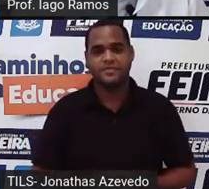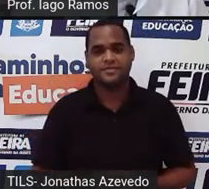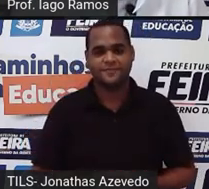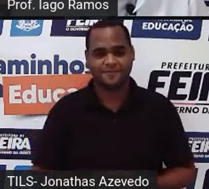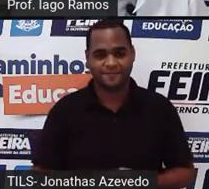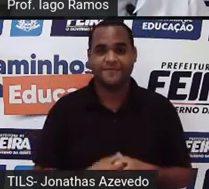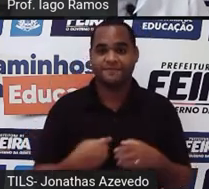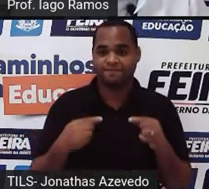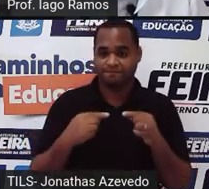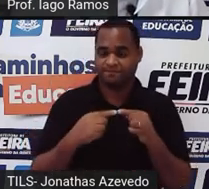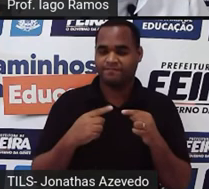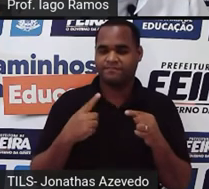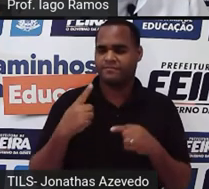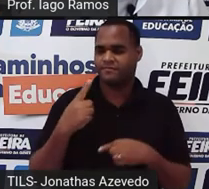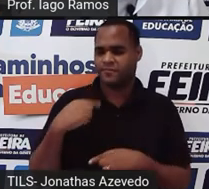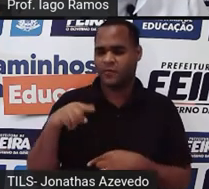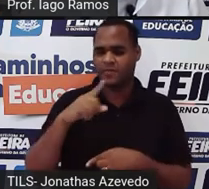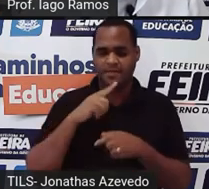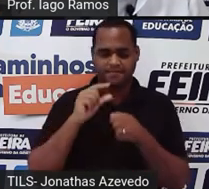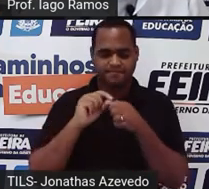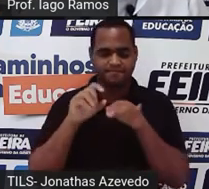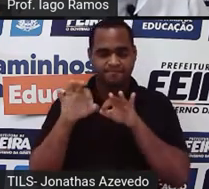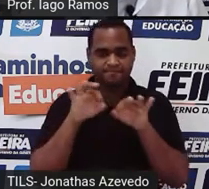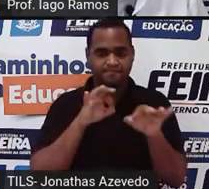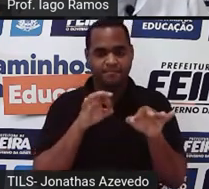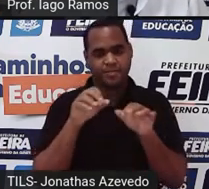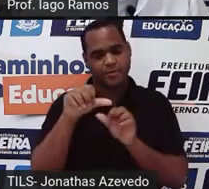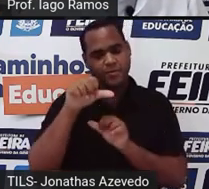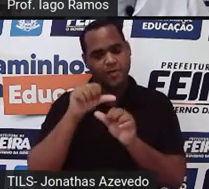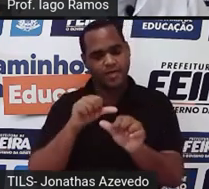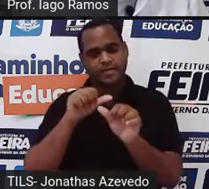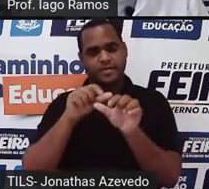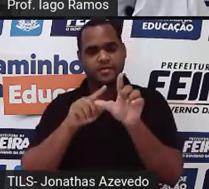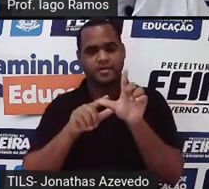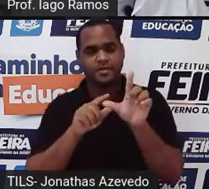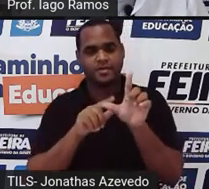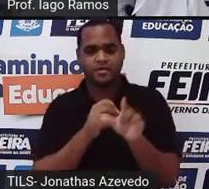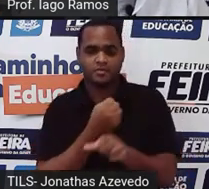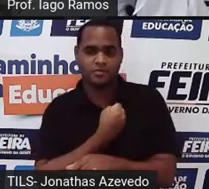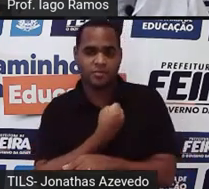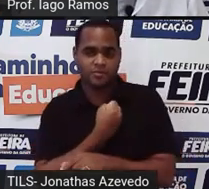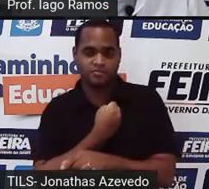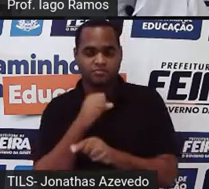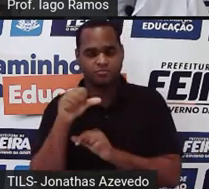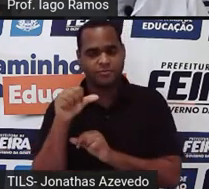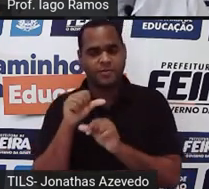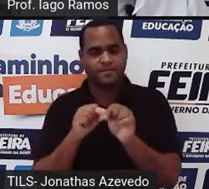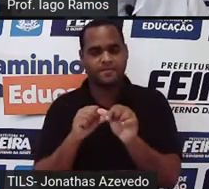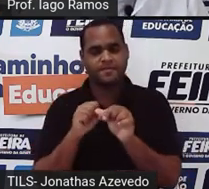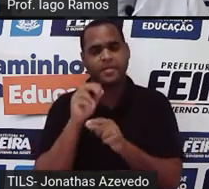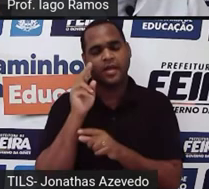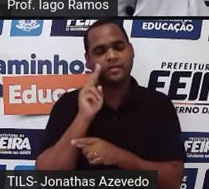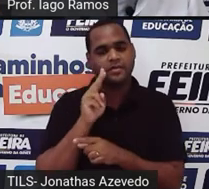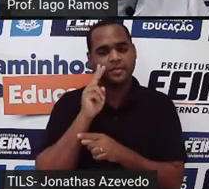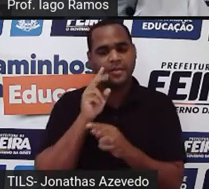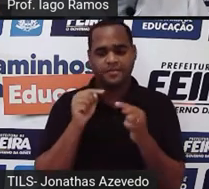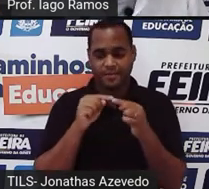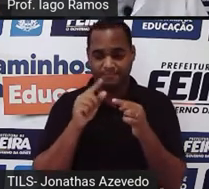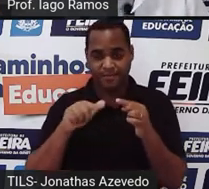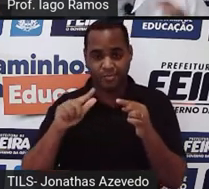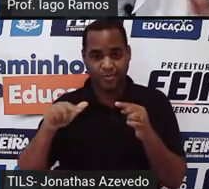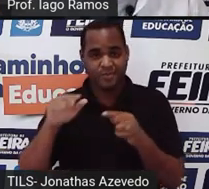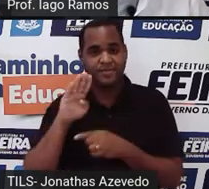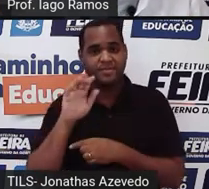E aí, para a gente fazer isso, a gente vai trocar essas letras por números, tá? Só lembrando que para calcular, repete a